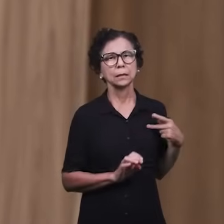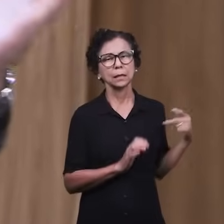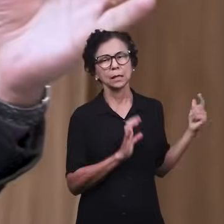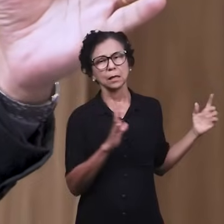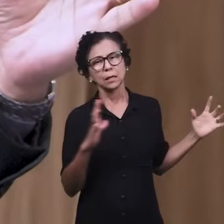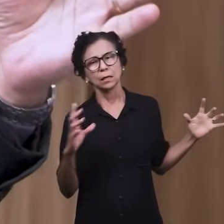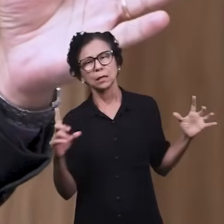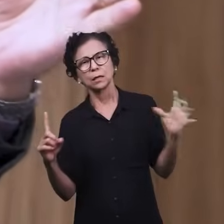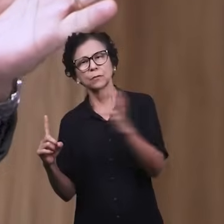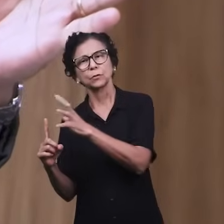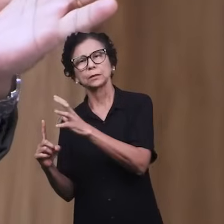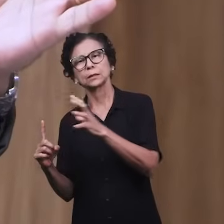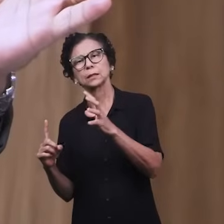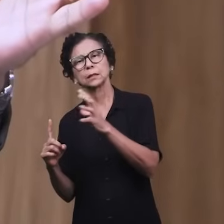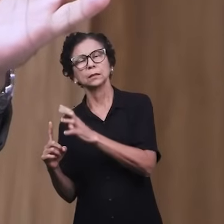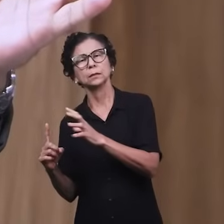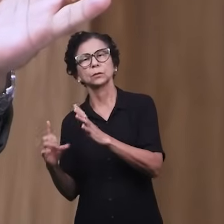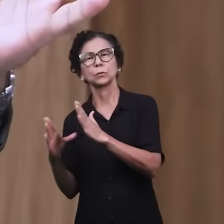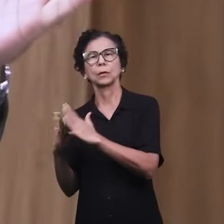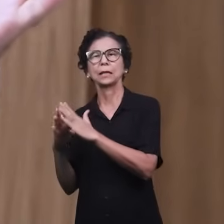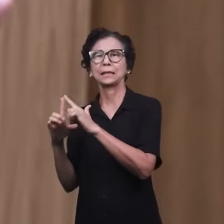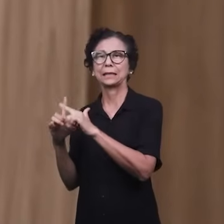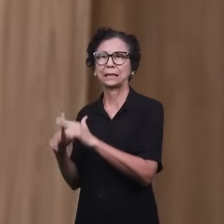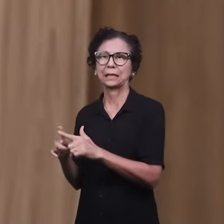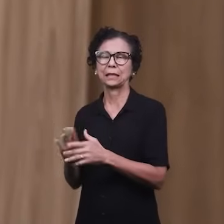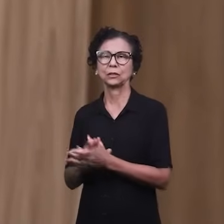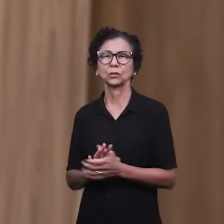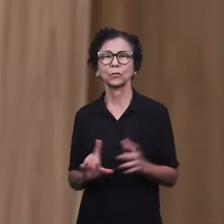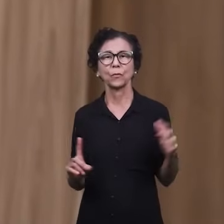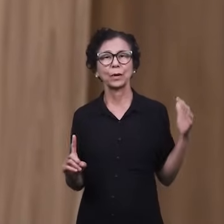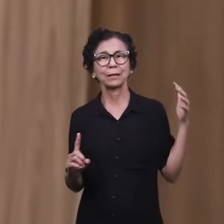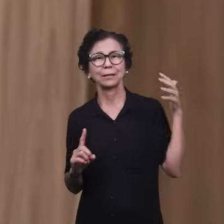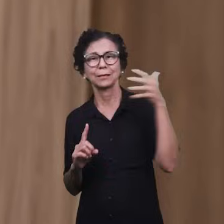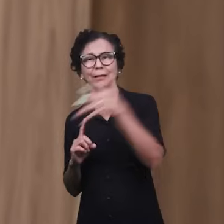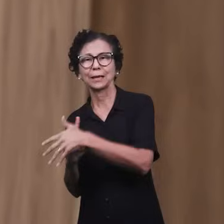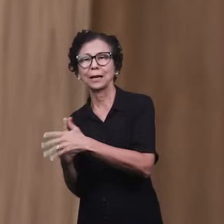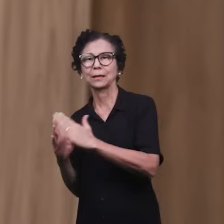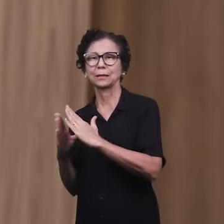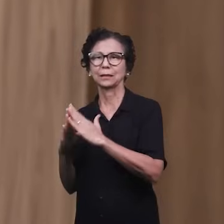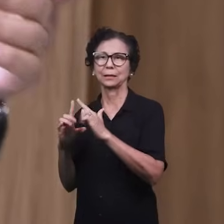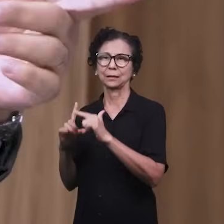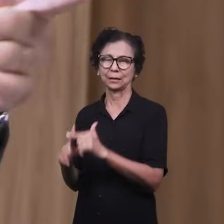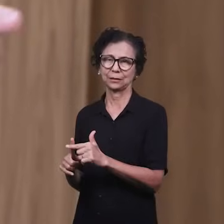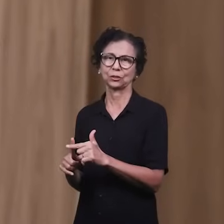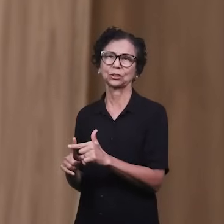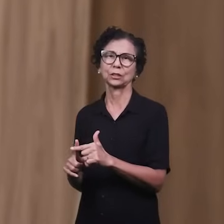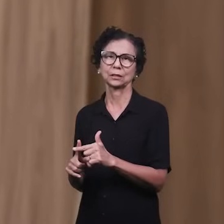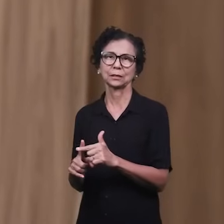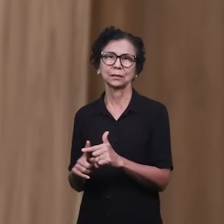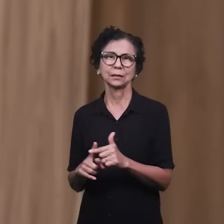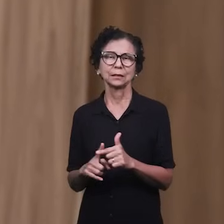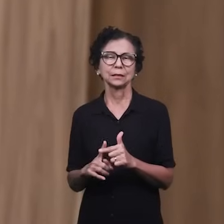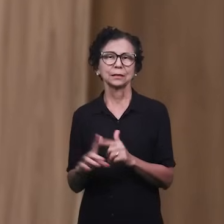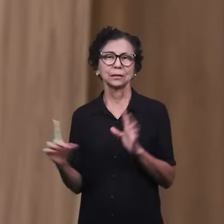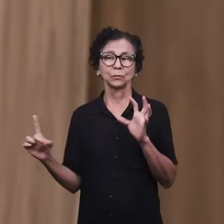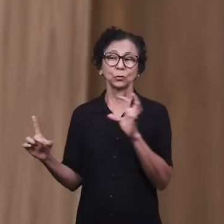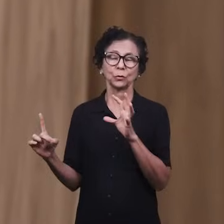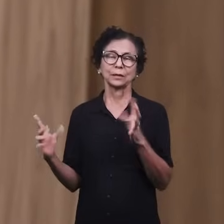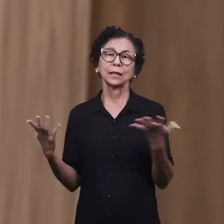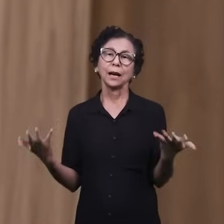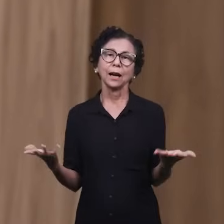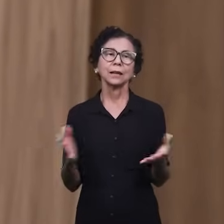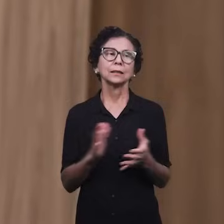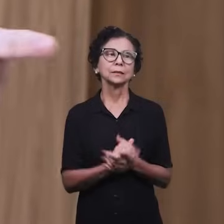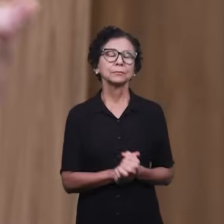igreja. E o texto ele vai usar a expressão, entrarão no meio do rebanho. Interessante é que Jesus deixa de